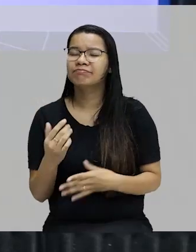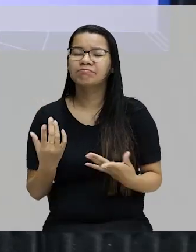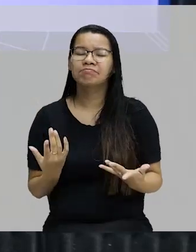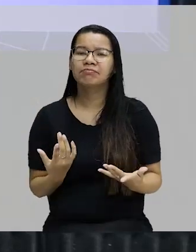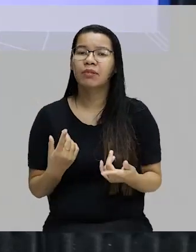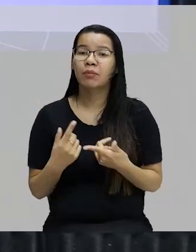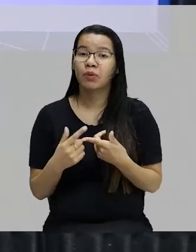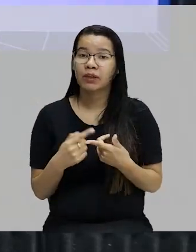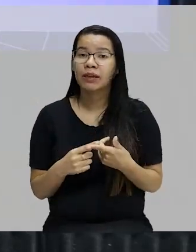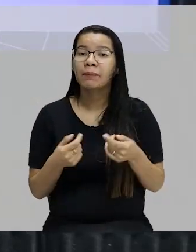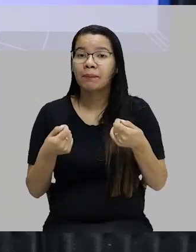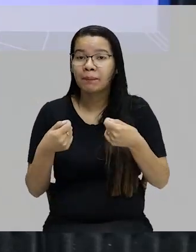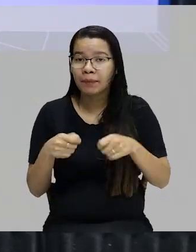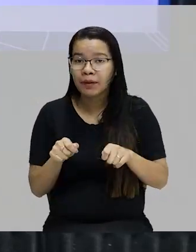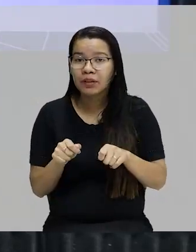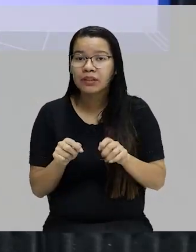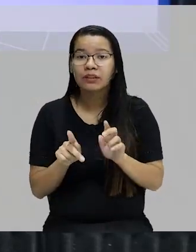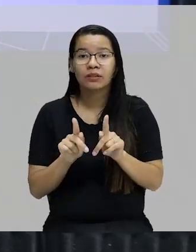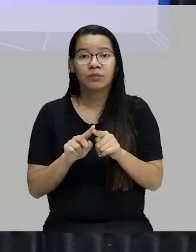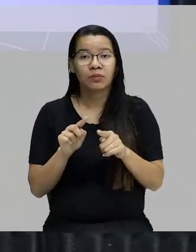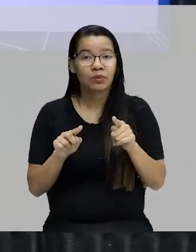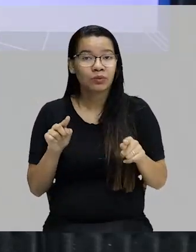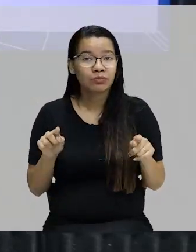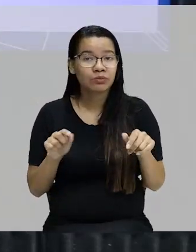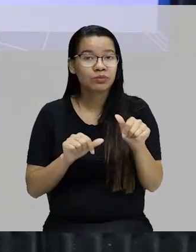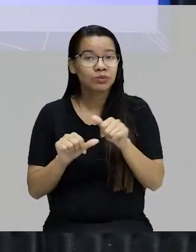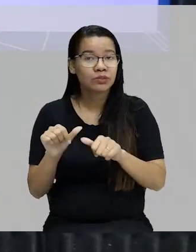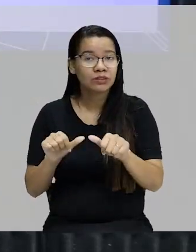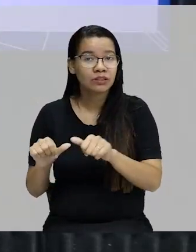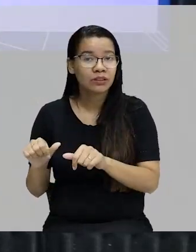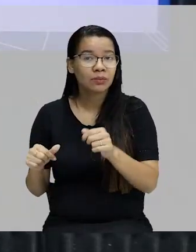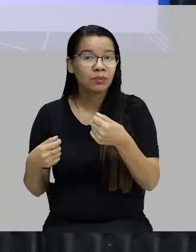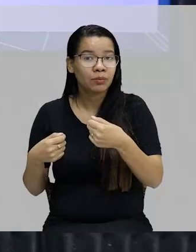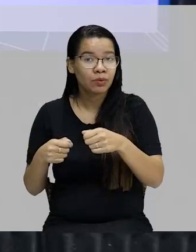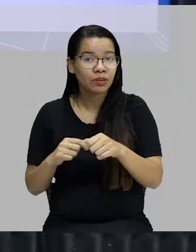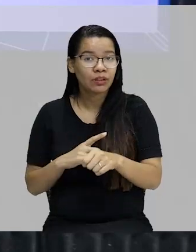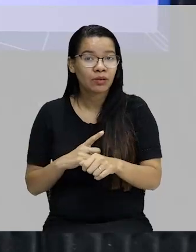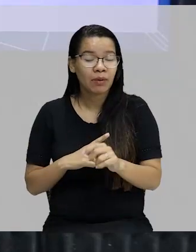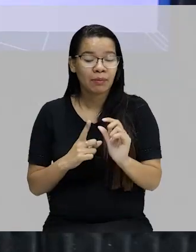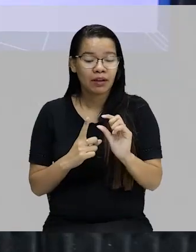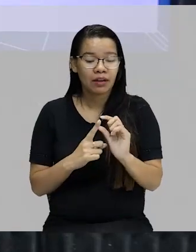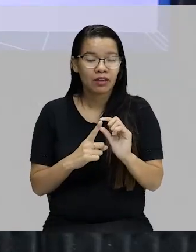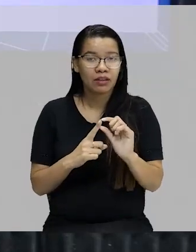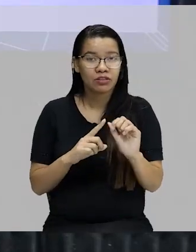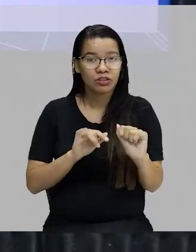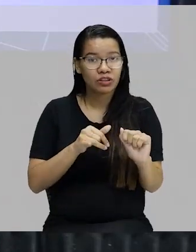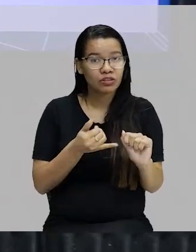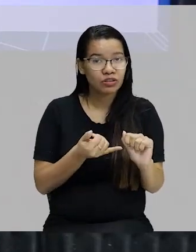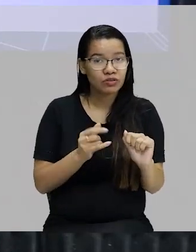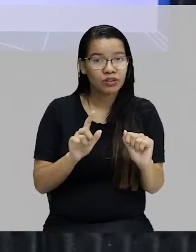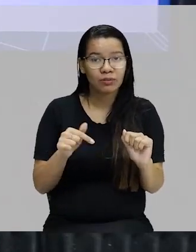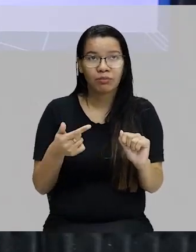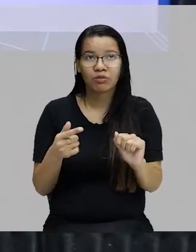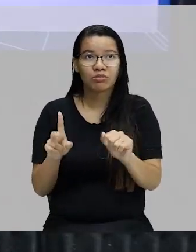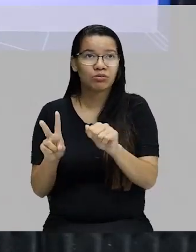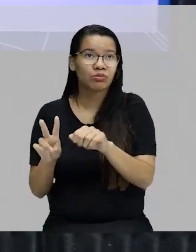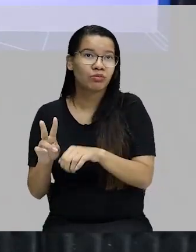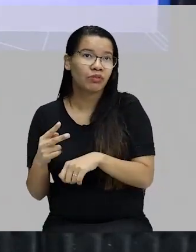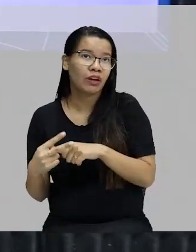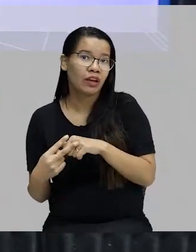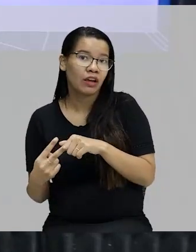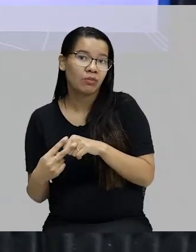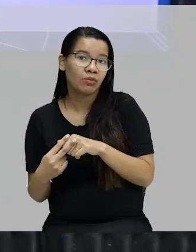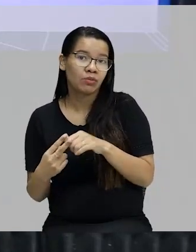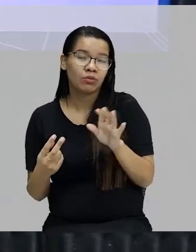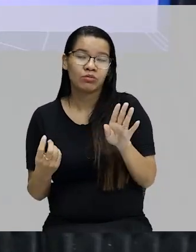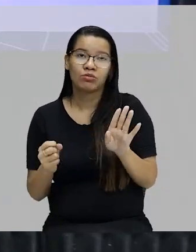mudança. Você pode ter uma palavra que é um adjetivo e depois ela pode virar um verbo, pode virar um substantivo ou